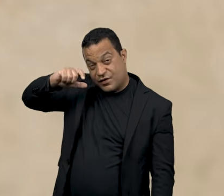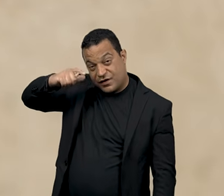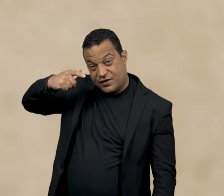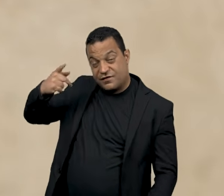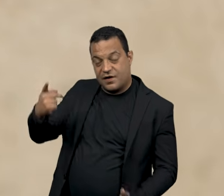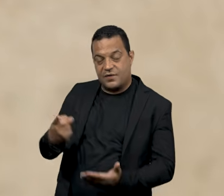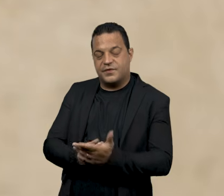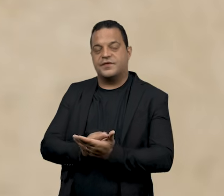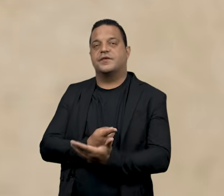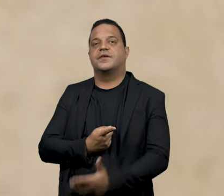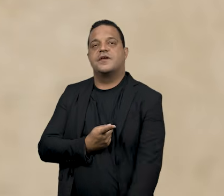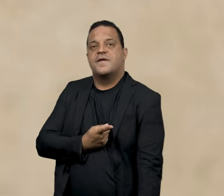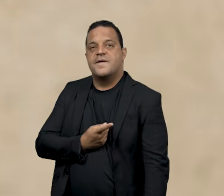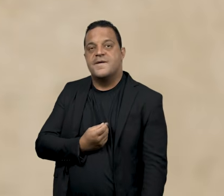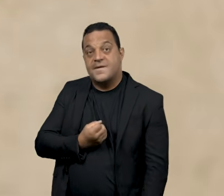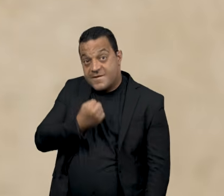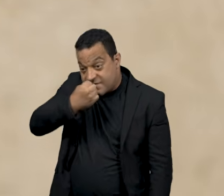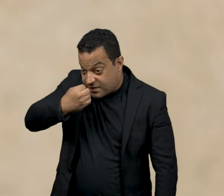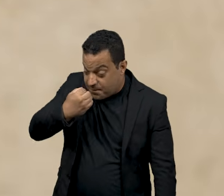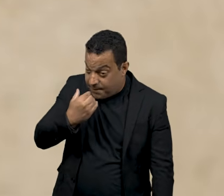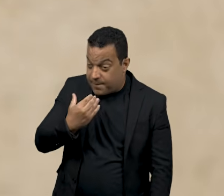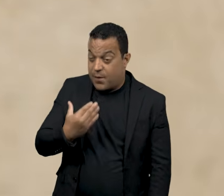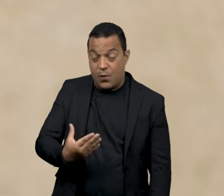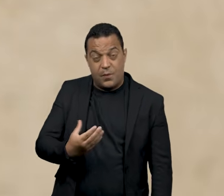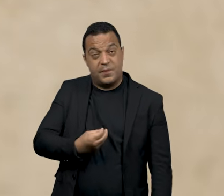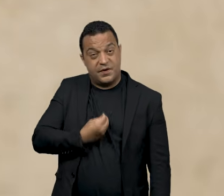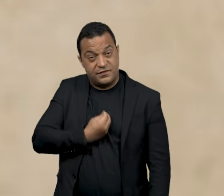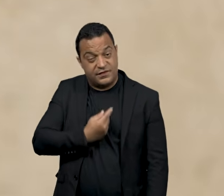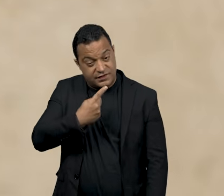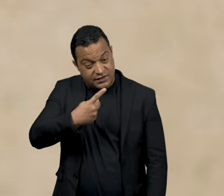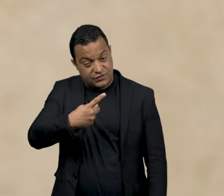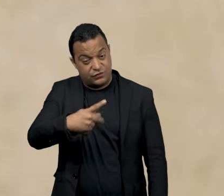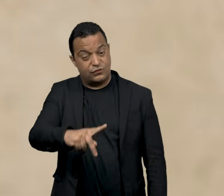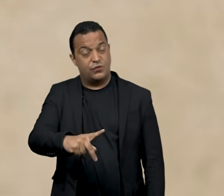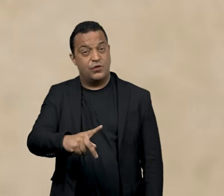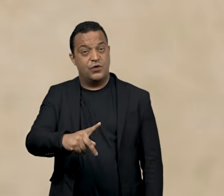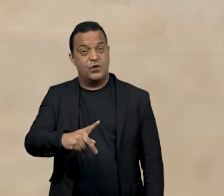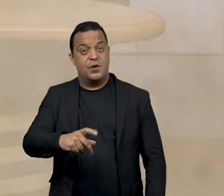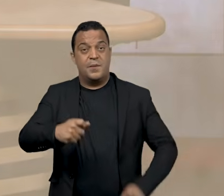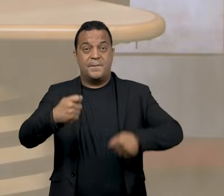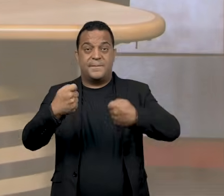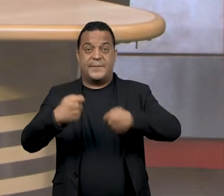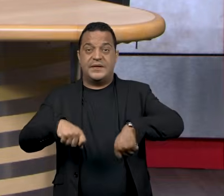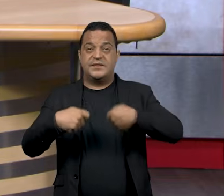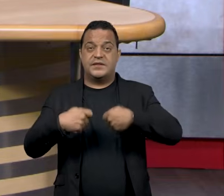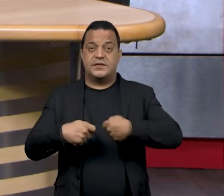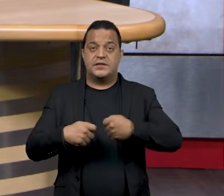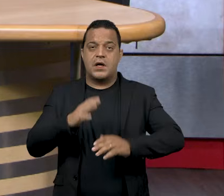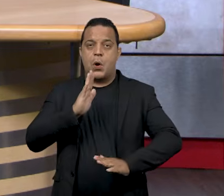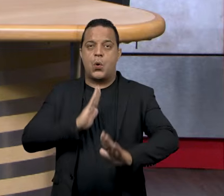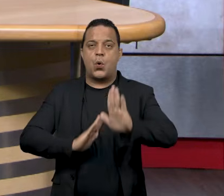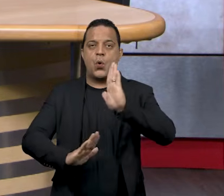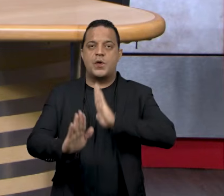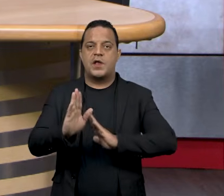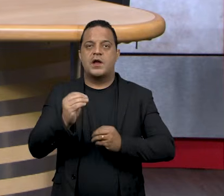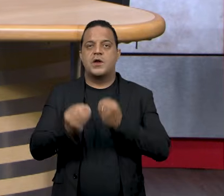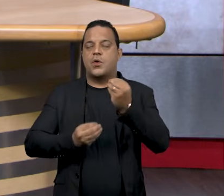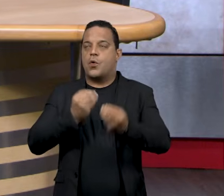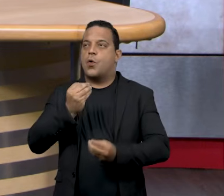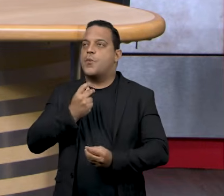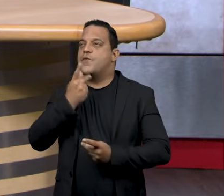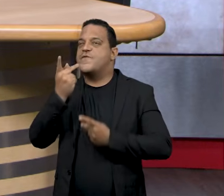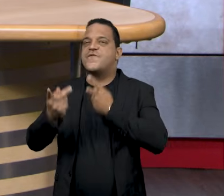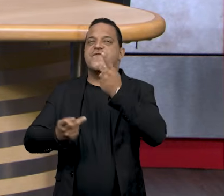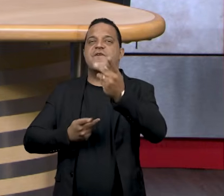você colhe os frutos, os benefícios, e a Bíblia ainda complementa, mas o que modera os seus lábios